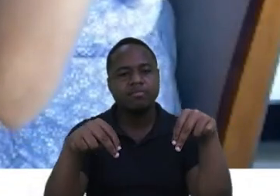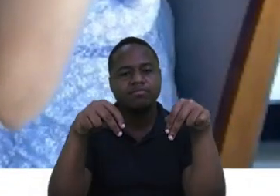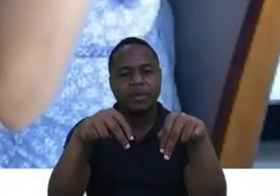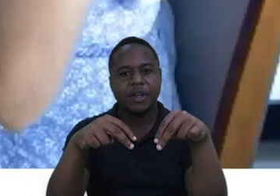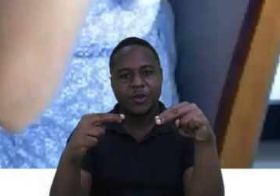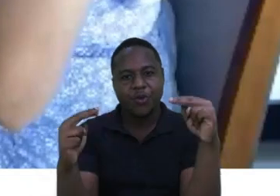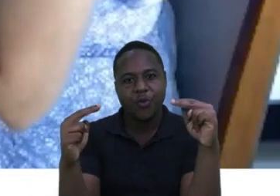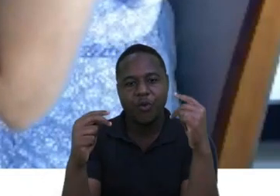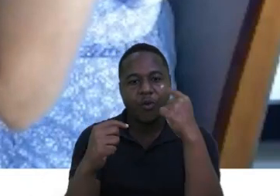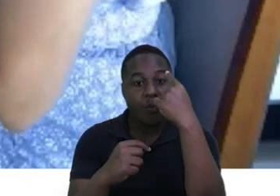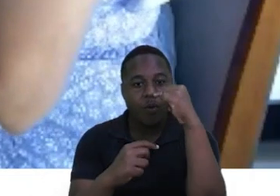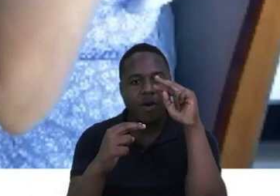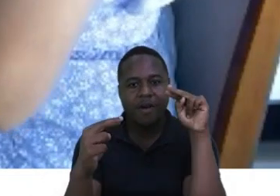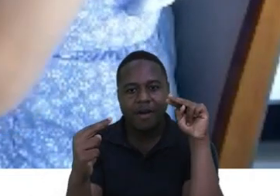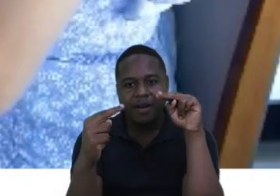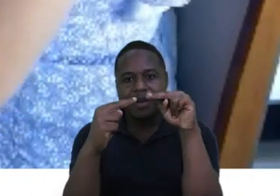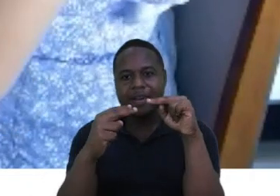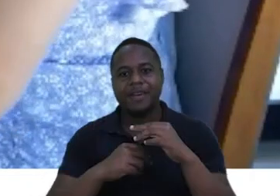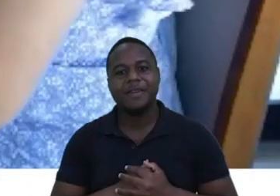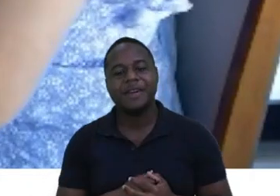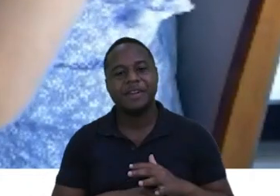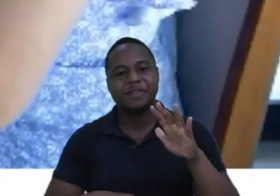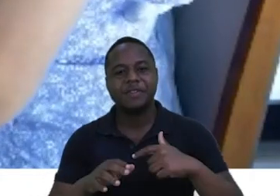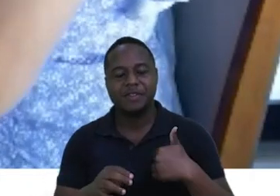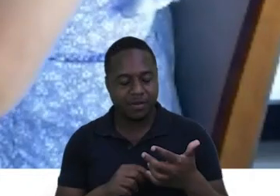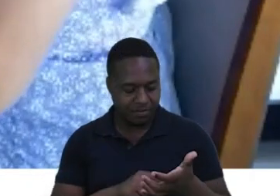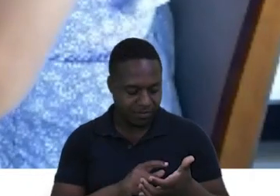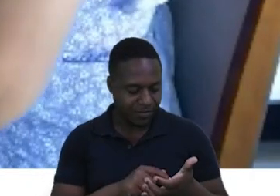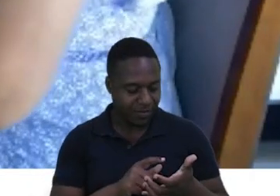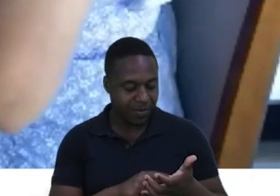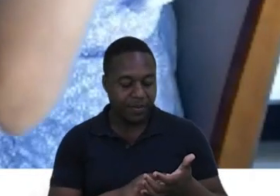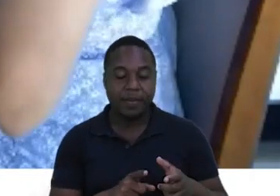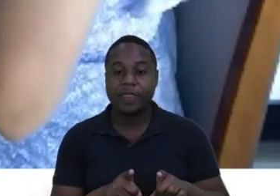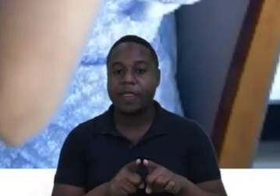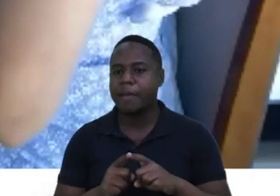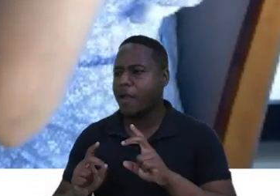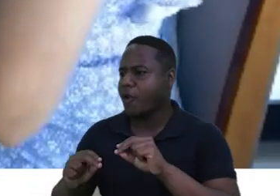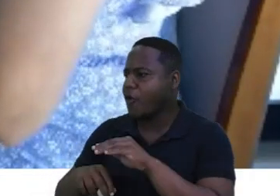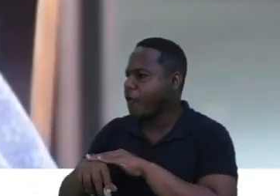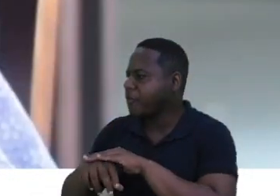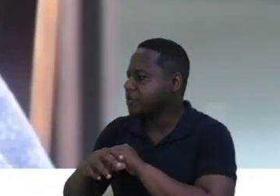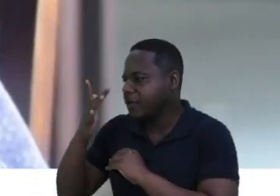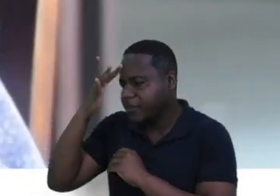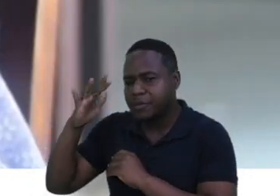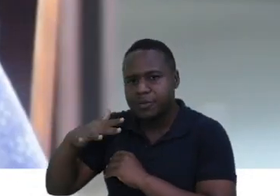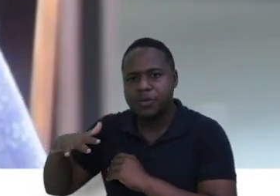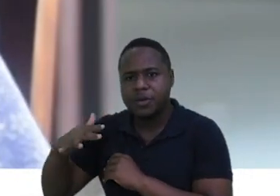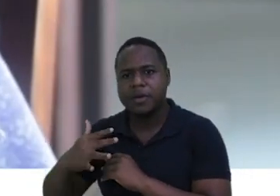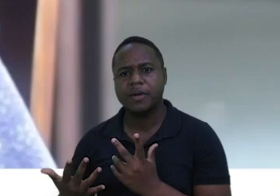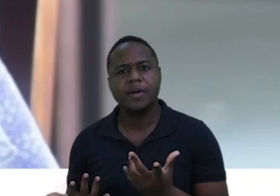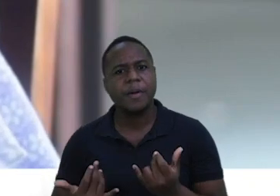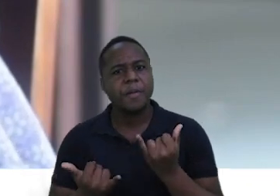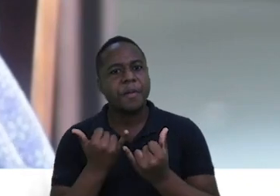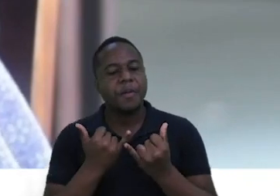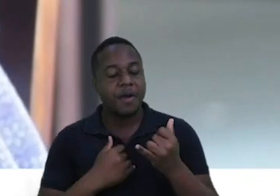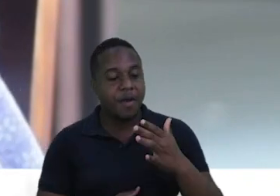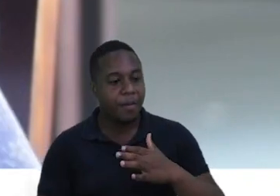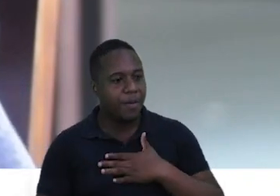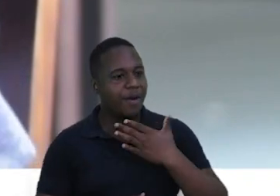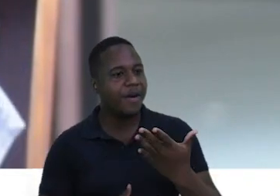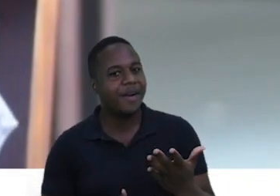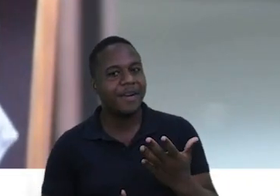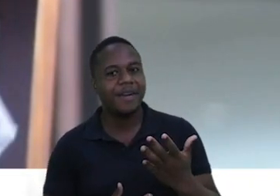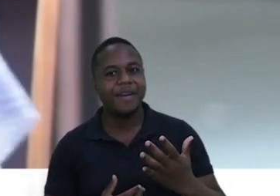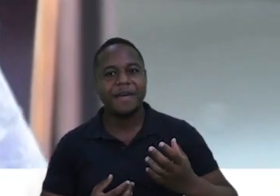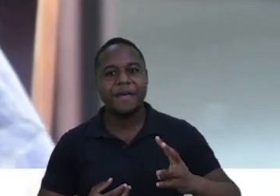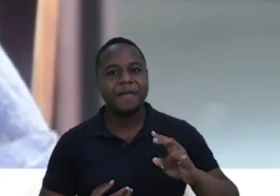olhar, né, quando assisti, até comentava com os meninos que parece muito surpresa. Né? Os